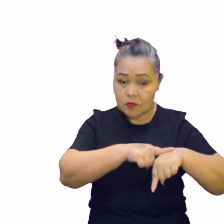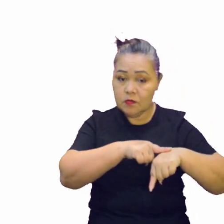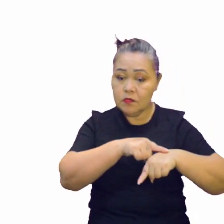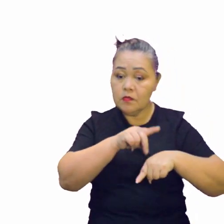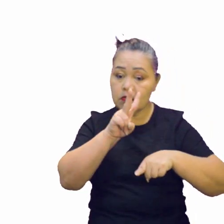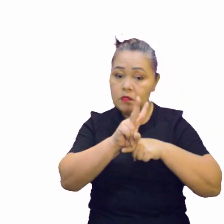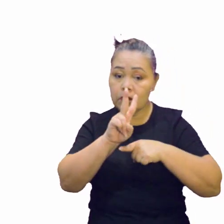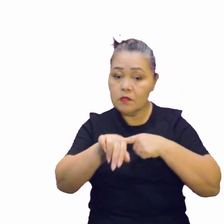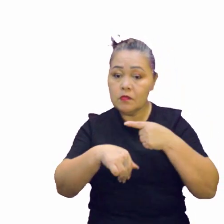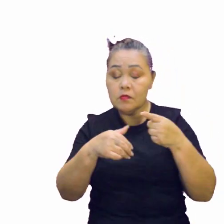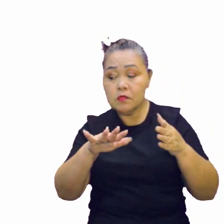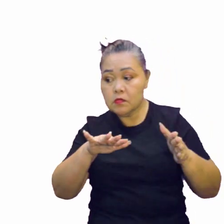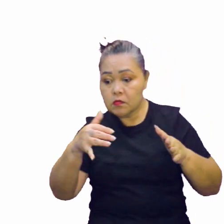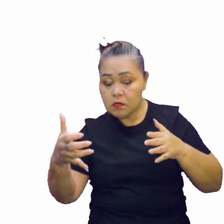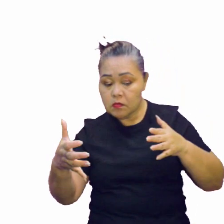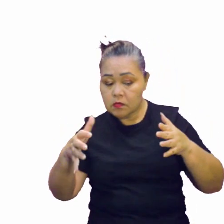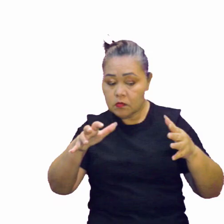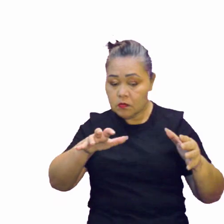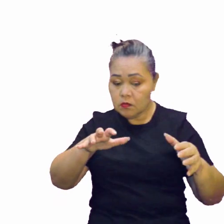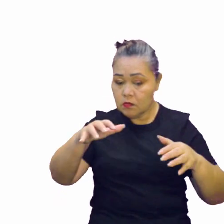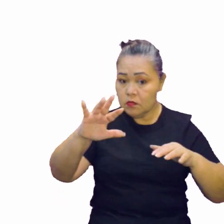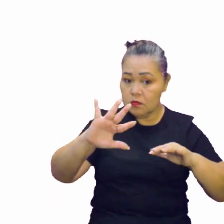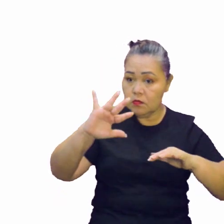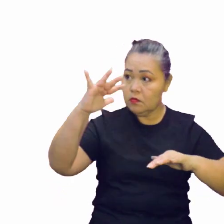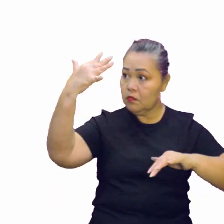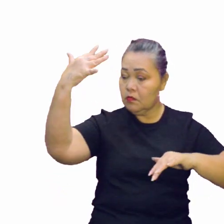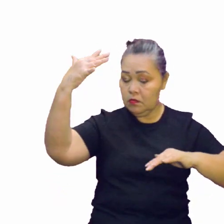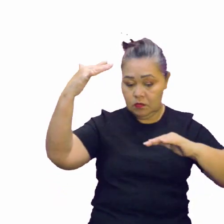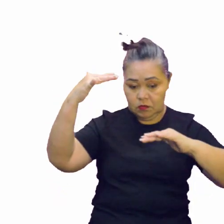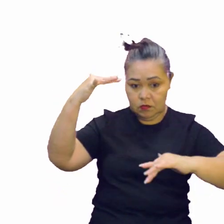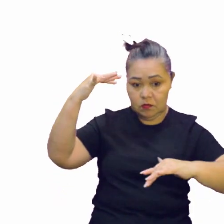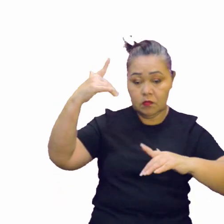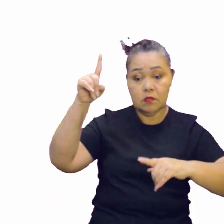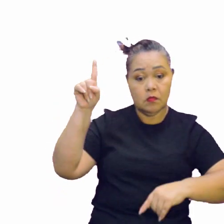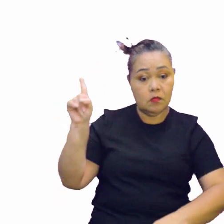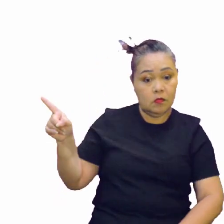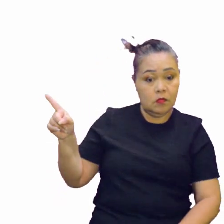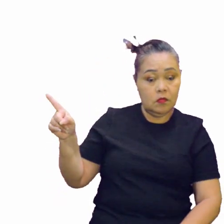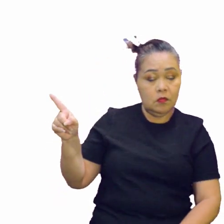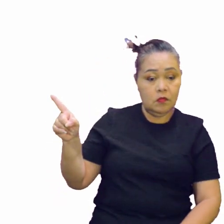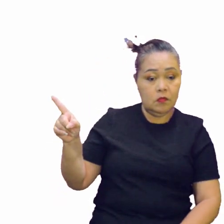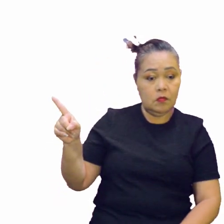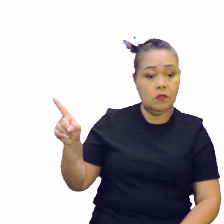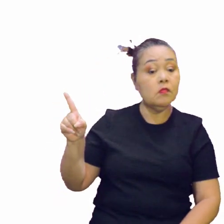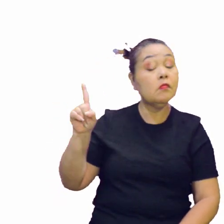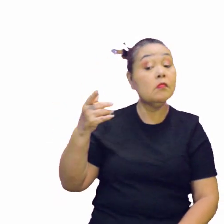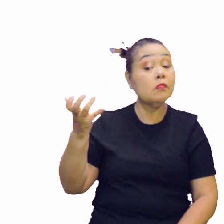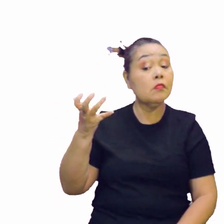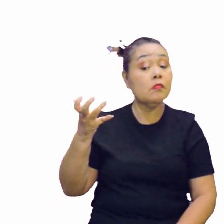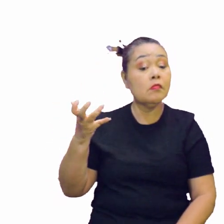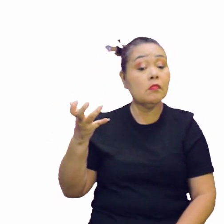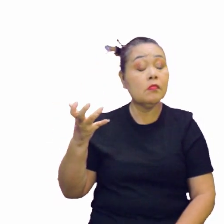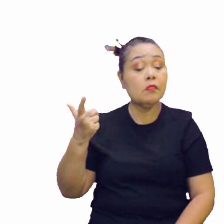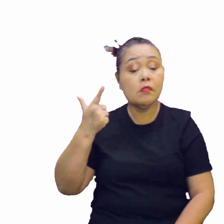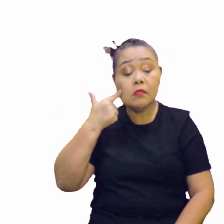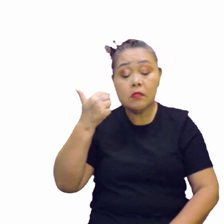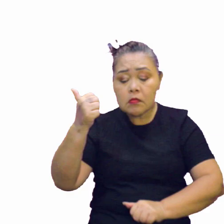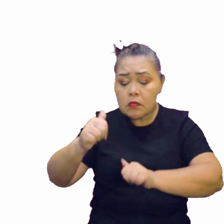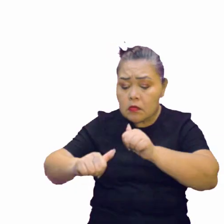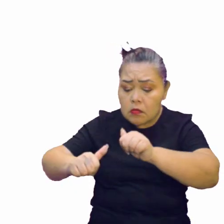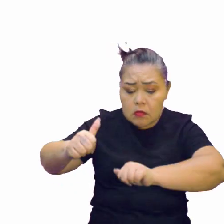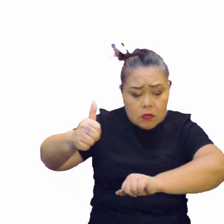os componentes. Caramba! Isso requer um levantamento